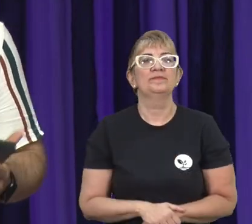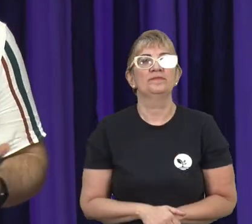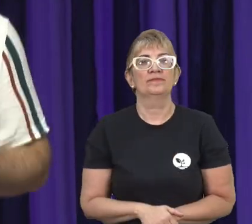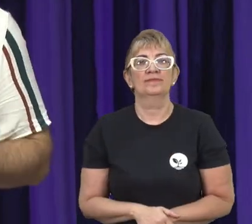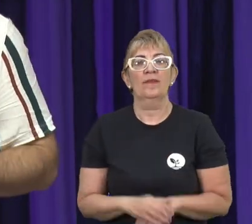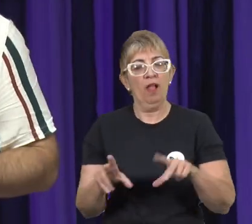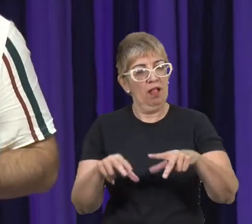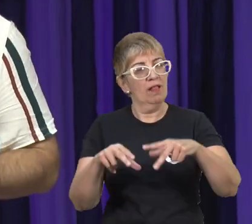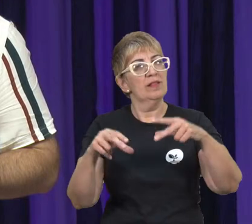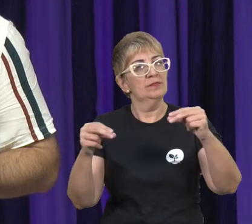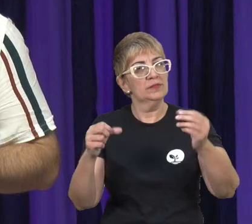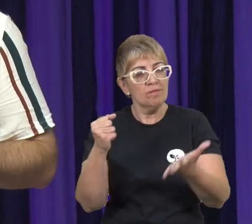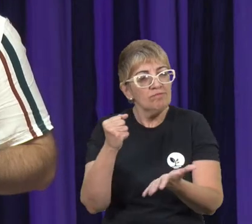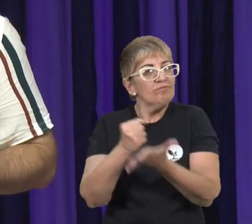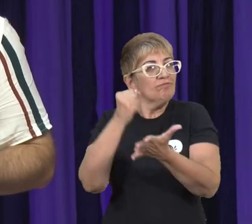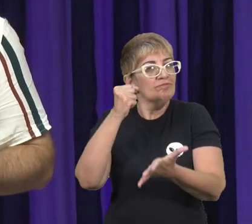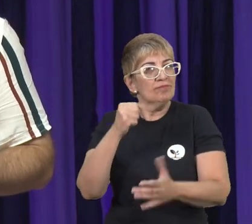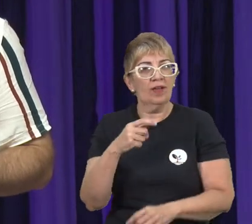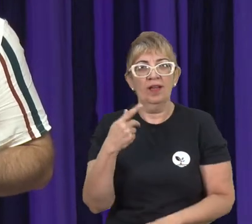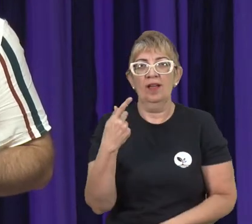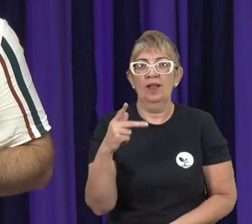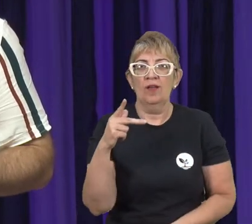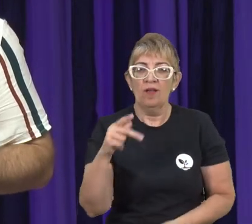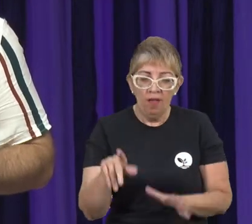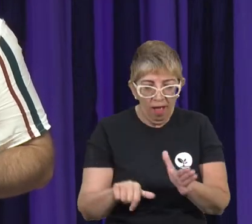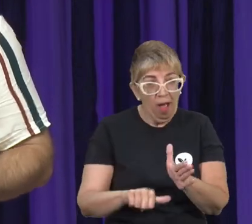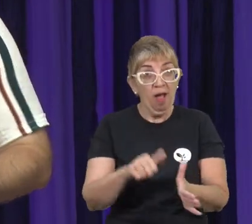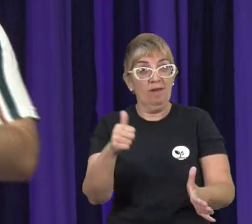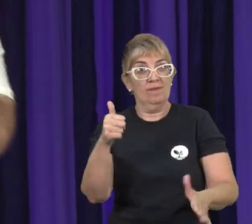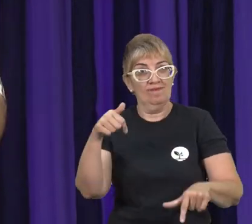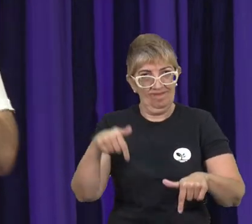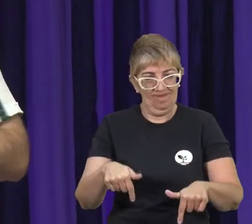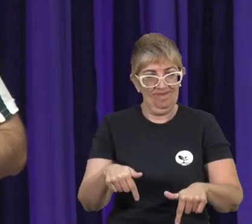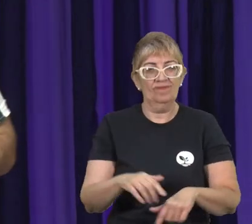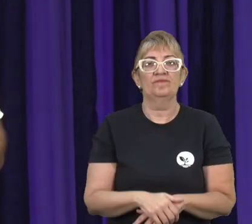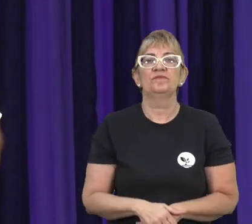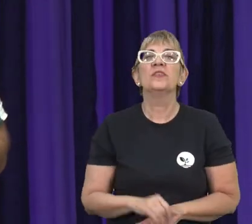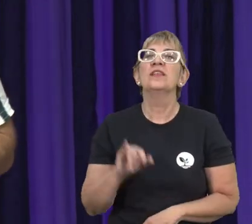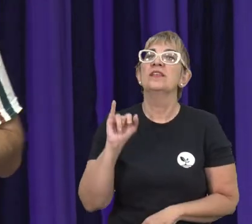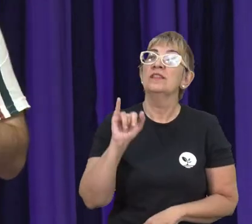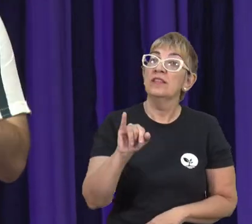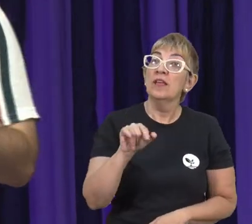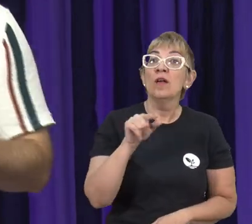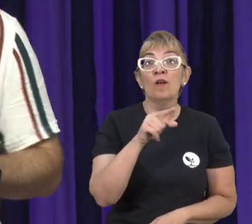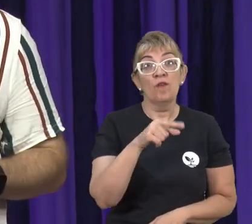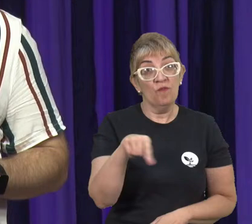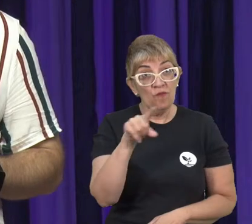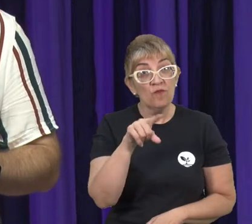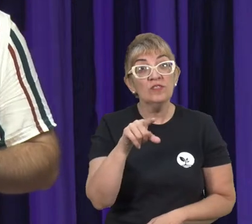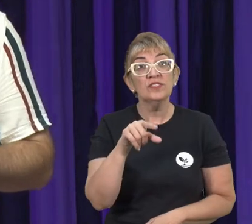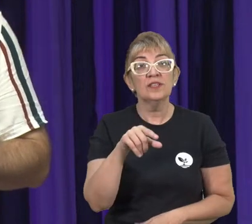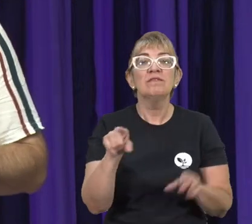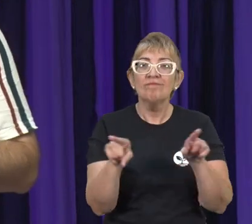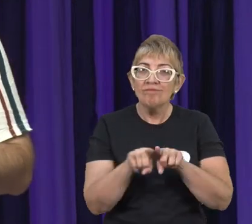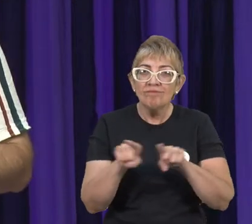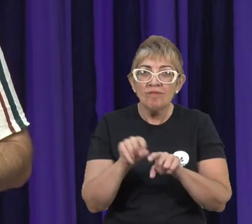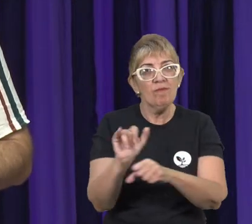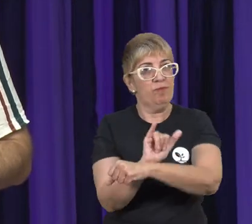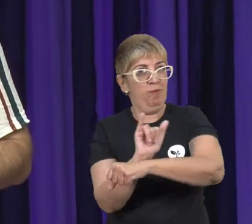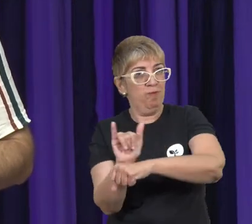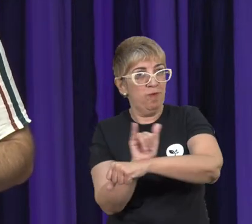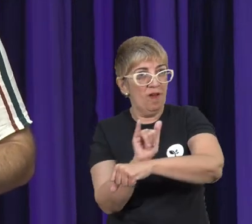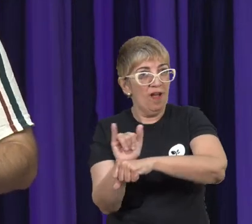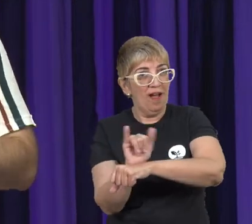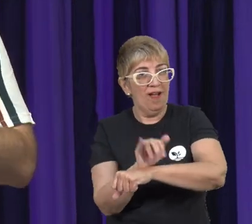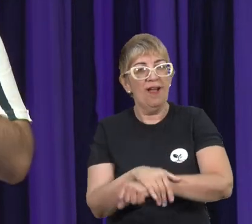forma marcar essa sua primeira vez aqui entre nós nesta manhã. E se você nos visita também de forma online, acompanhando o nosso